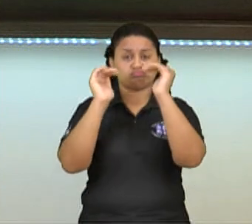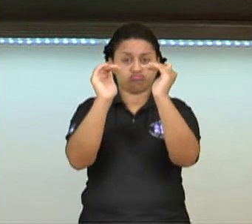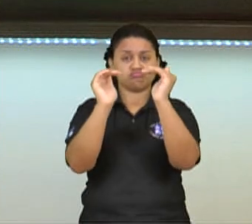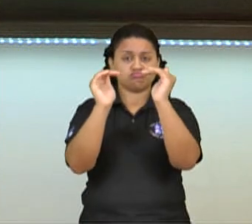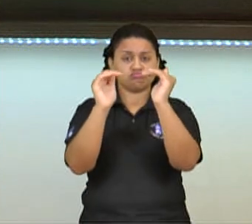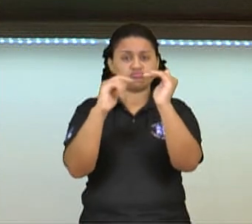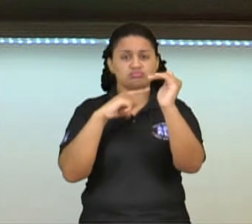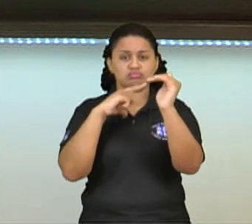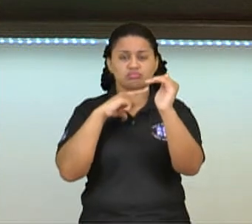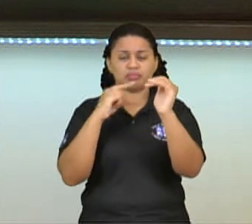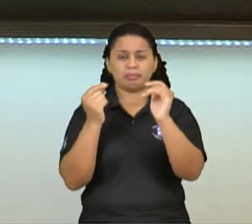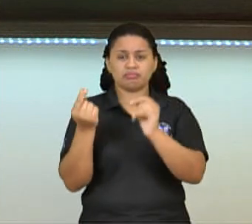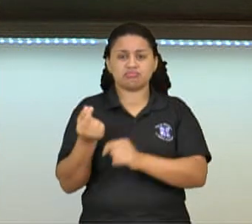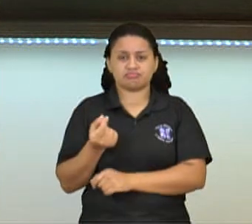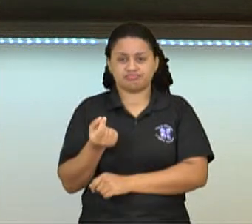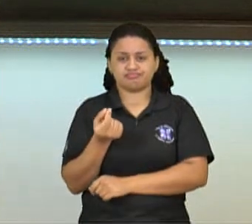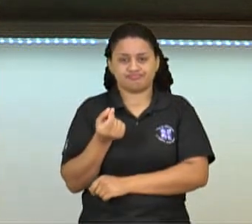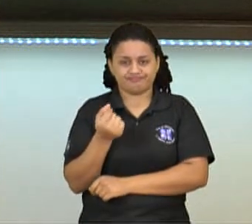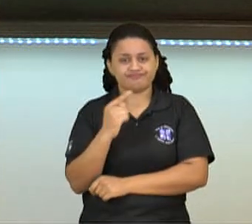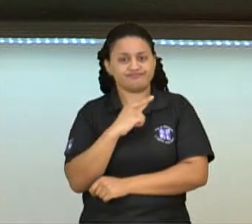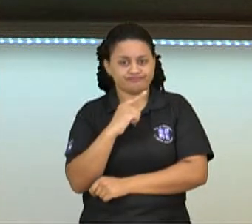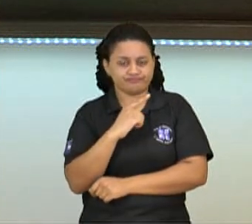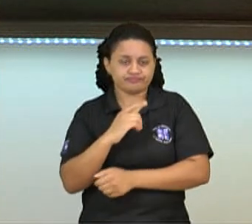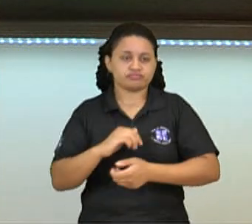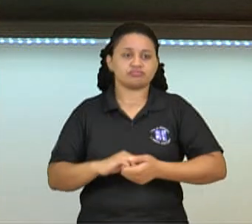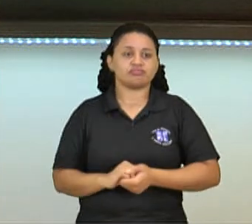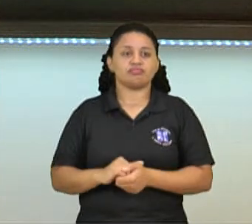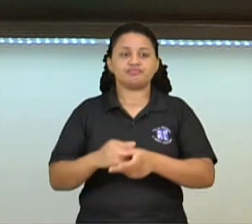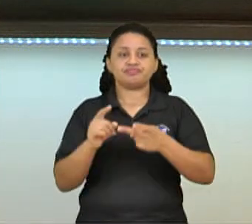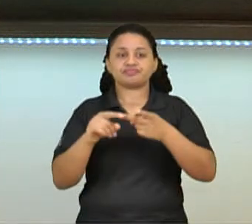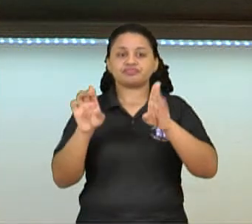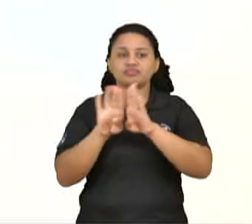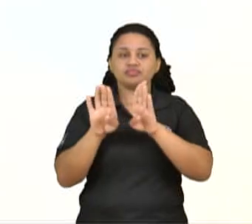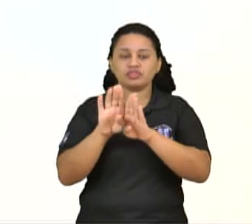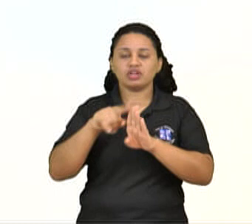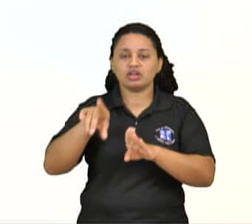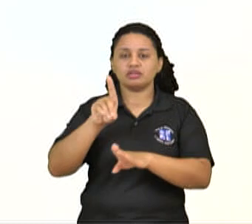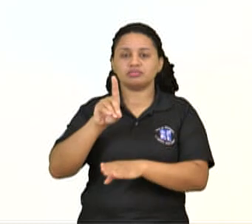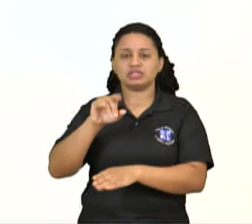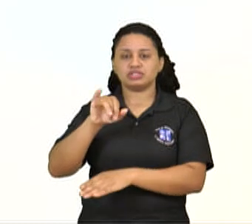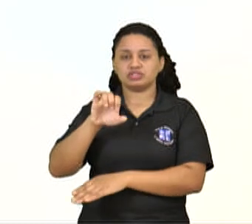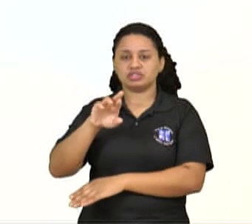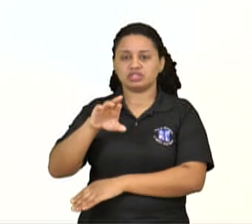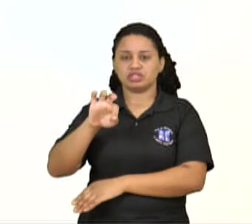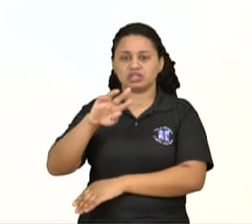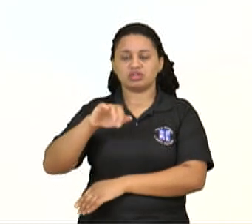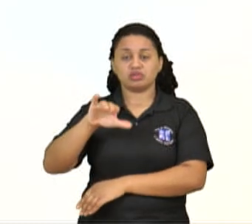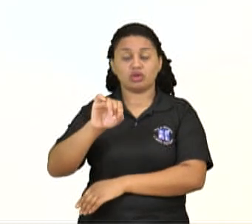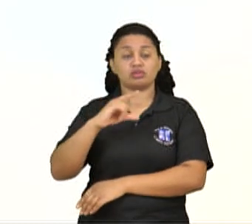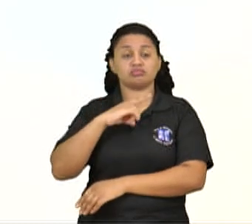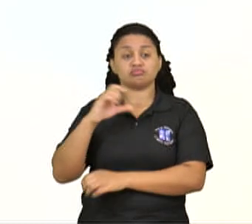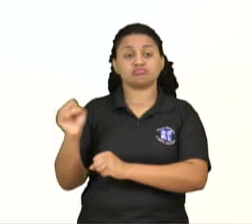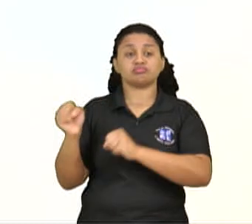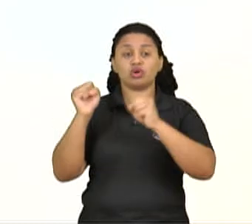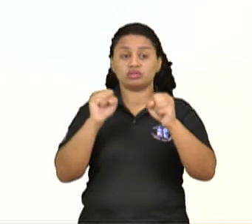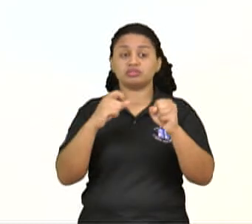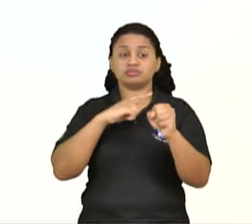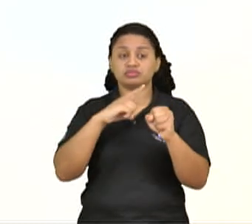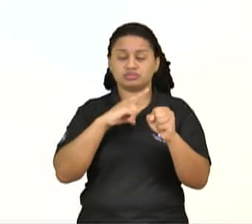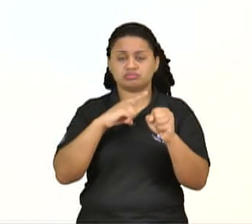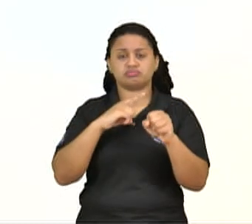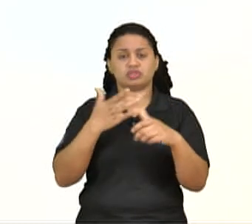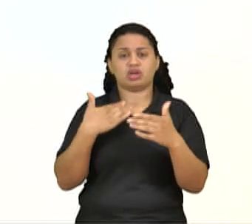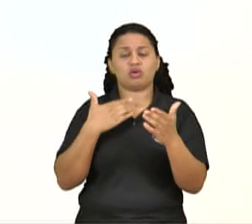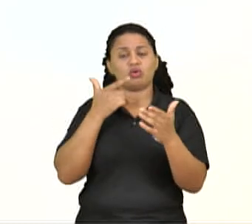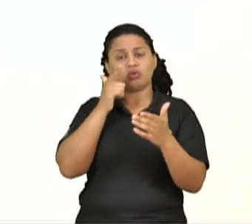pessoas com um alto poder aquisitivo. Vamos ver também que o diretório ele vai exercer o poder legislativo, vai ocorrer